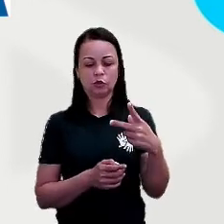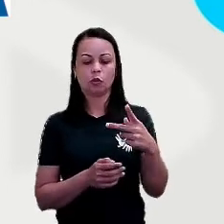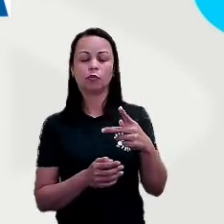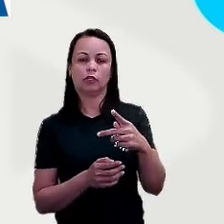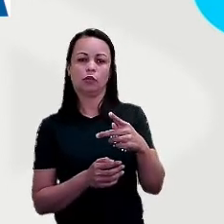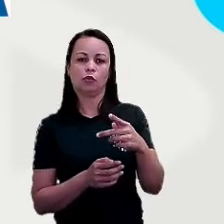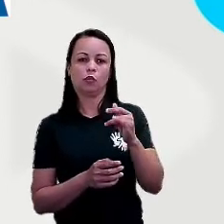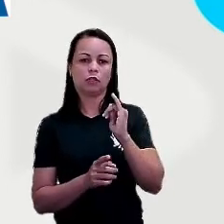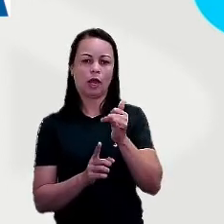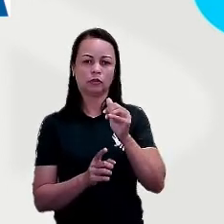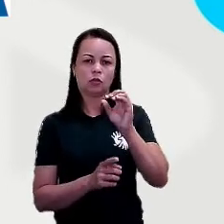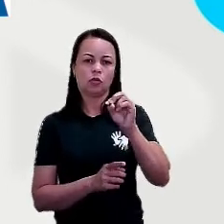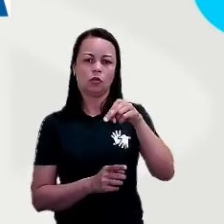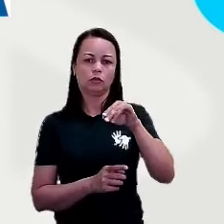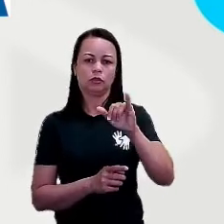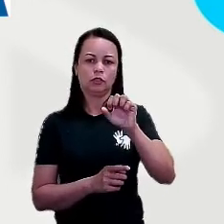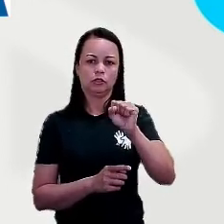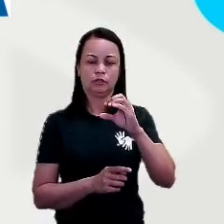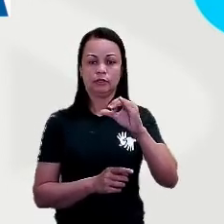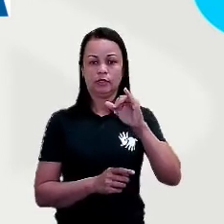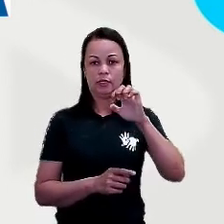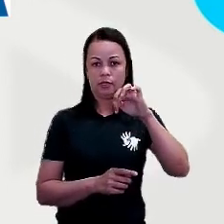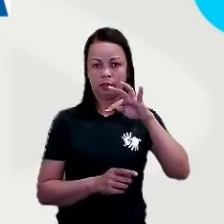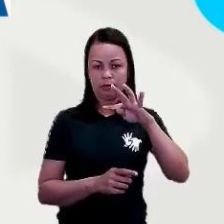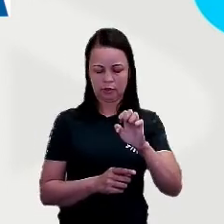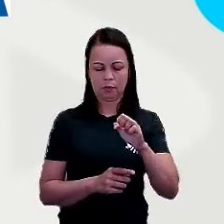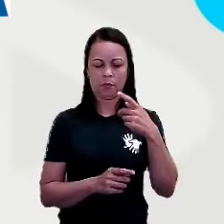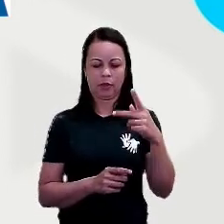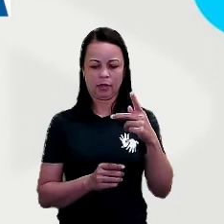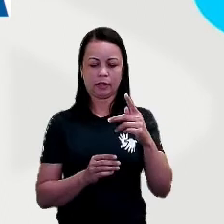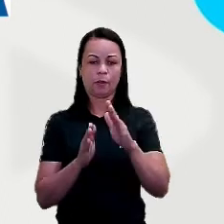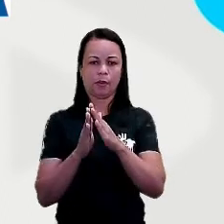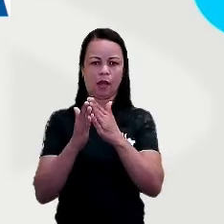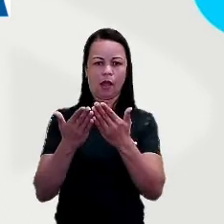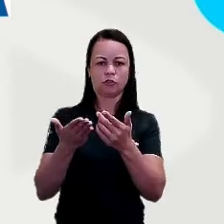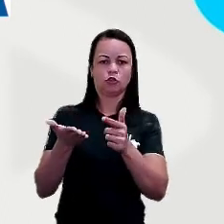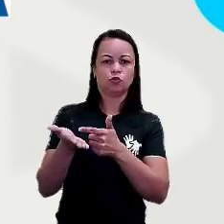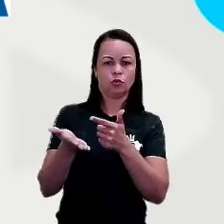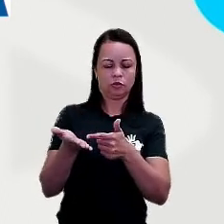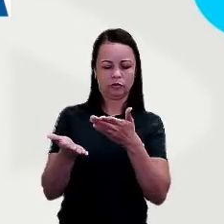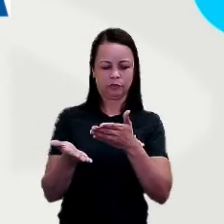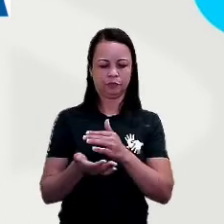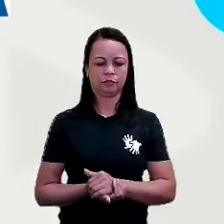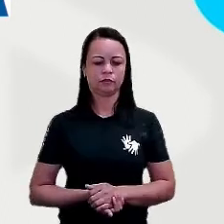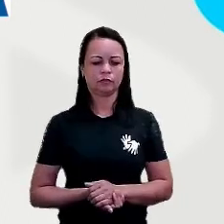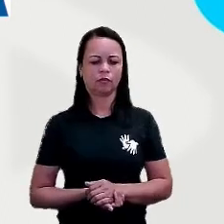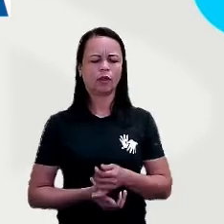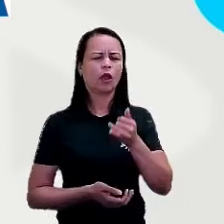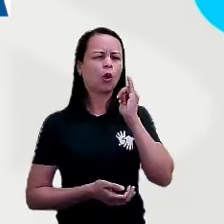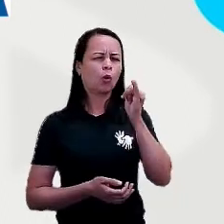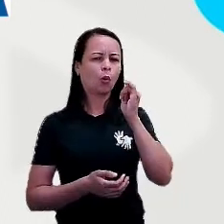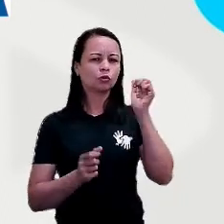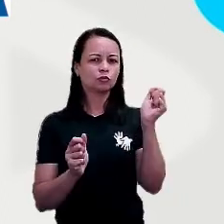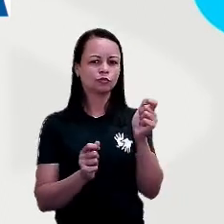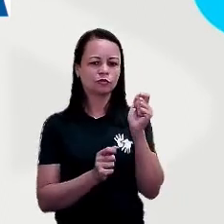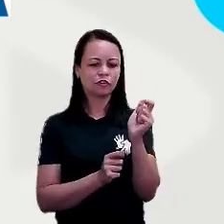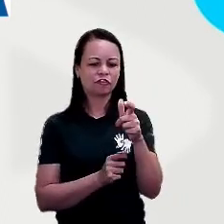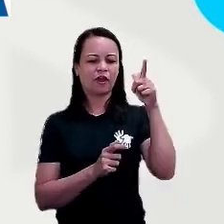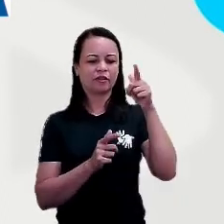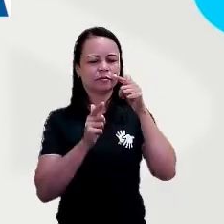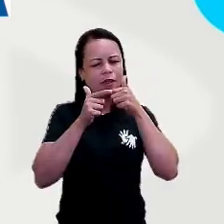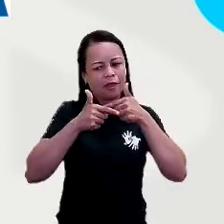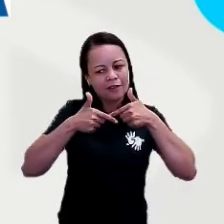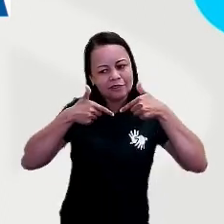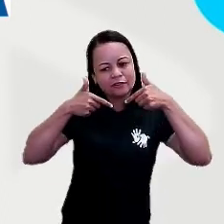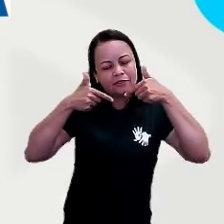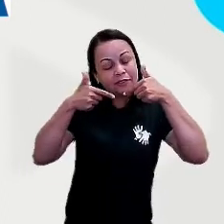onisciente. Eu peguei essa página de um livro e diz assim, ó: Conto de Fadas deu um sorrisinho sem